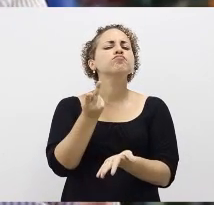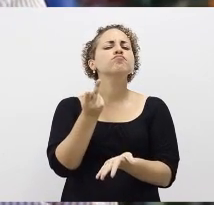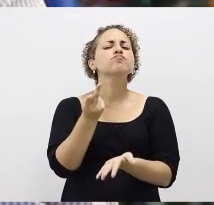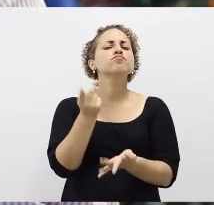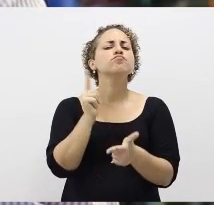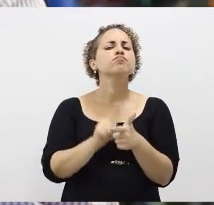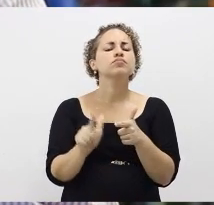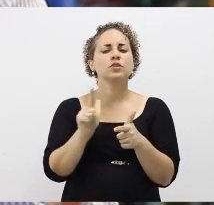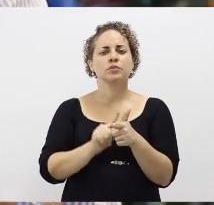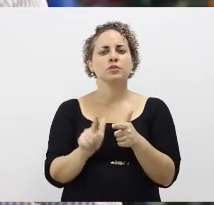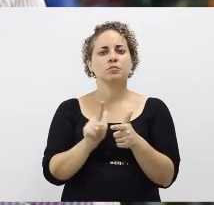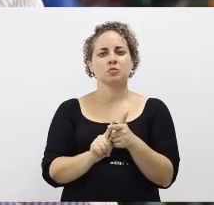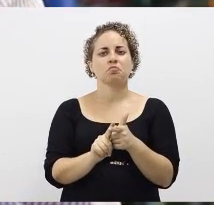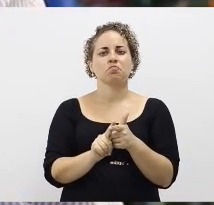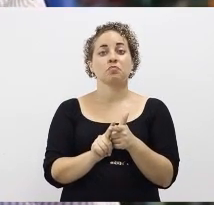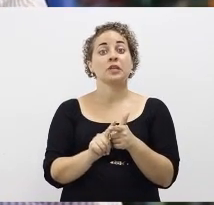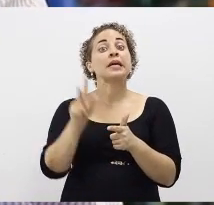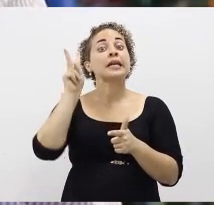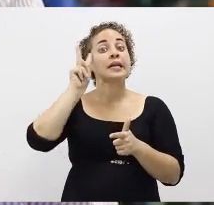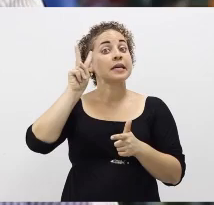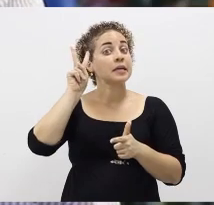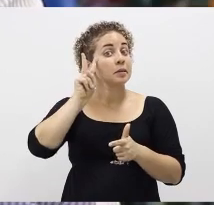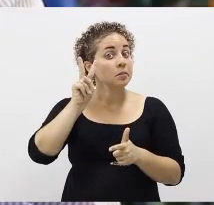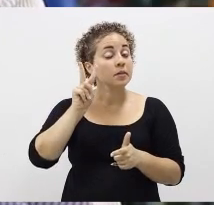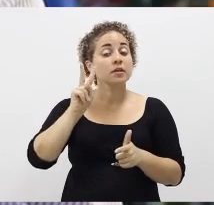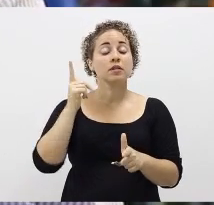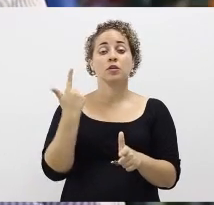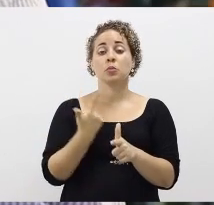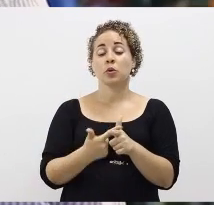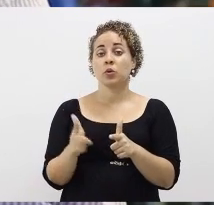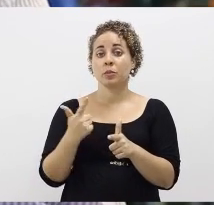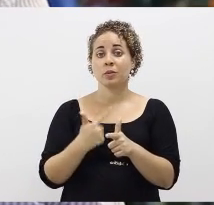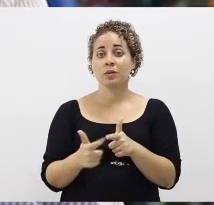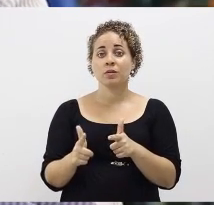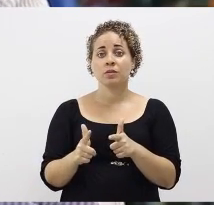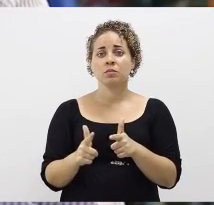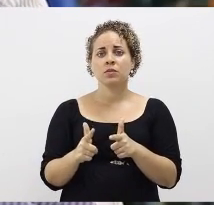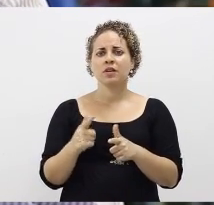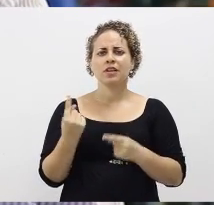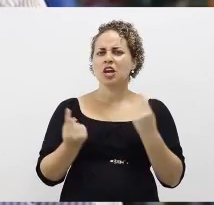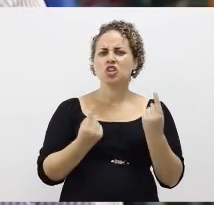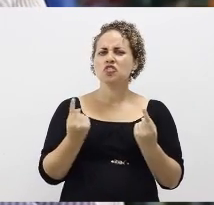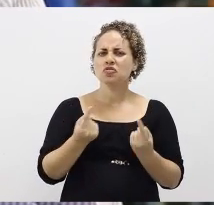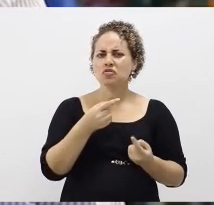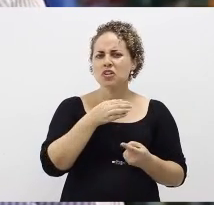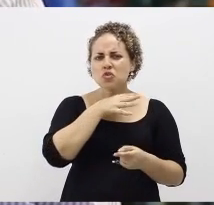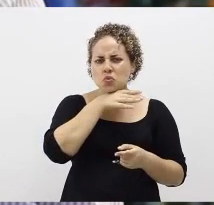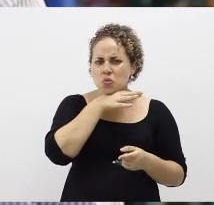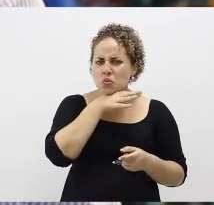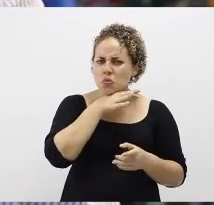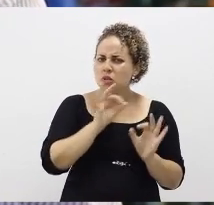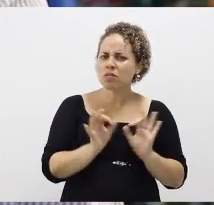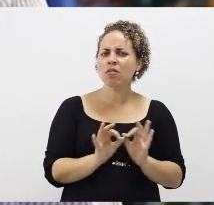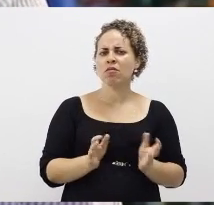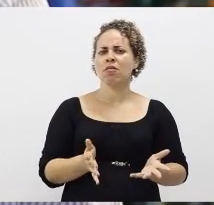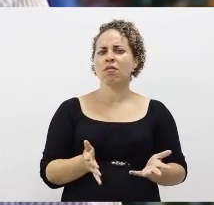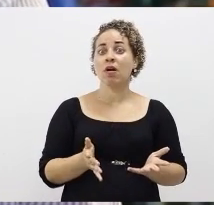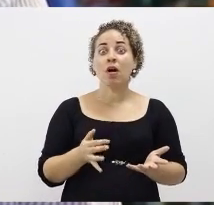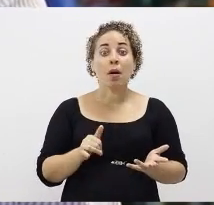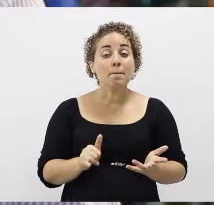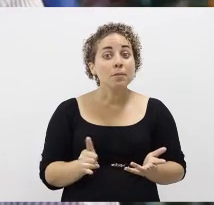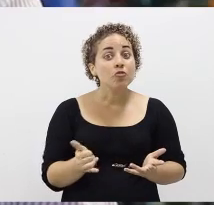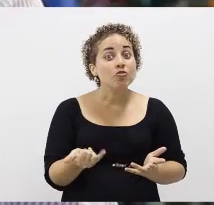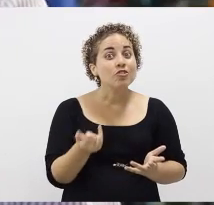que é que leva a esse problema? Lembrar que problema nem sempre é algo negativo. Um problema pode